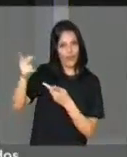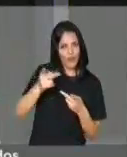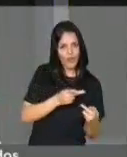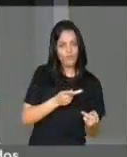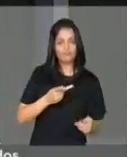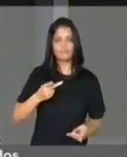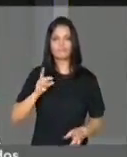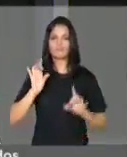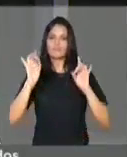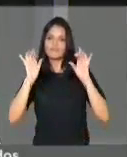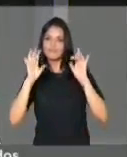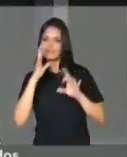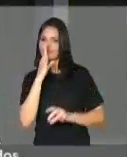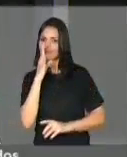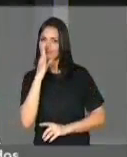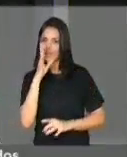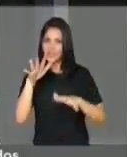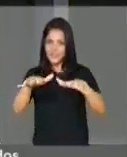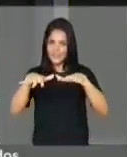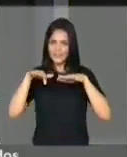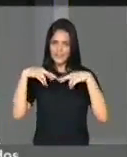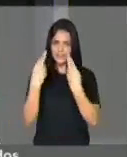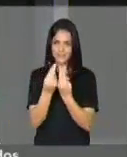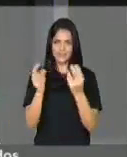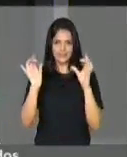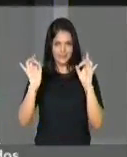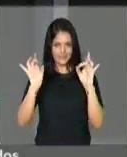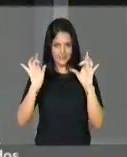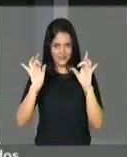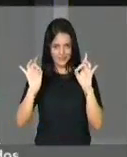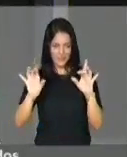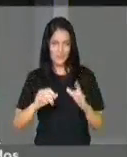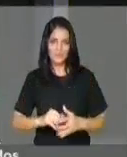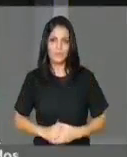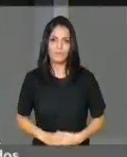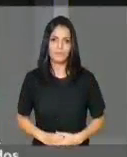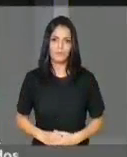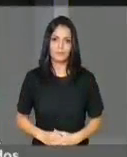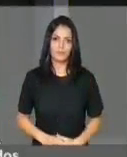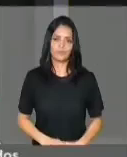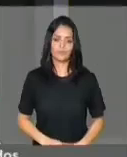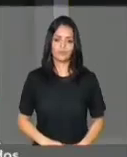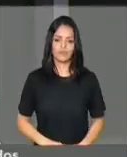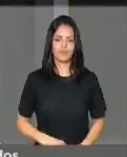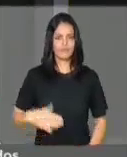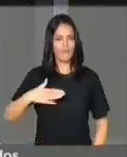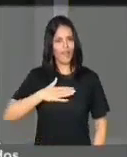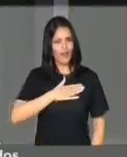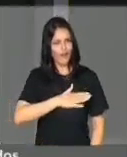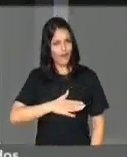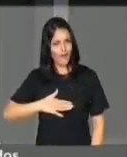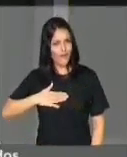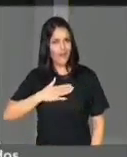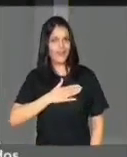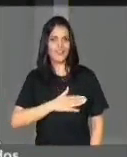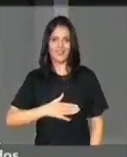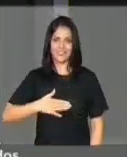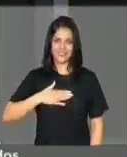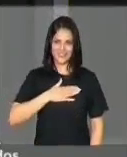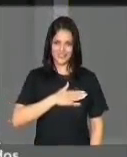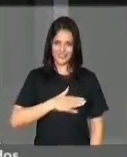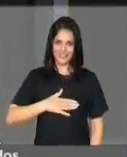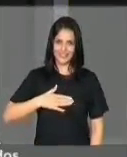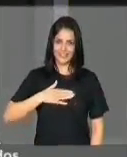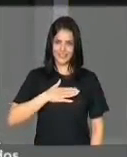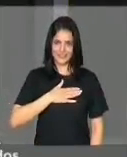prestigiam esta sessão, é uma honra muito